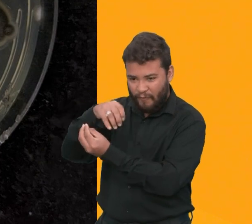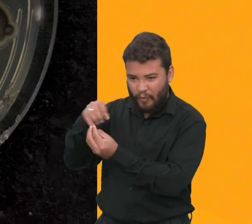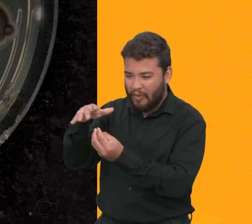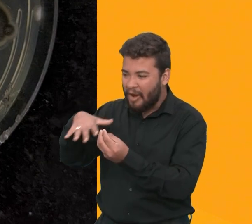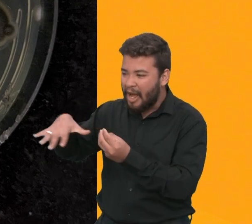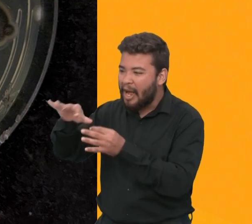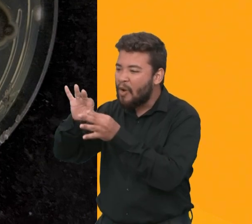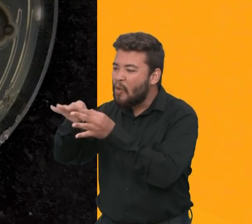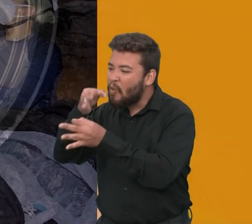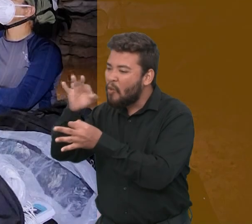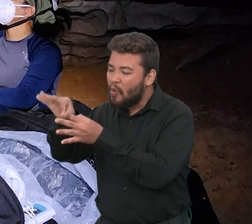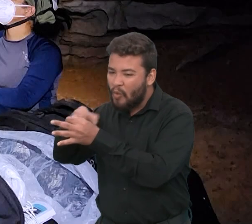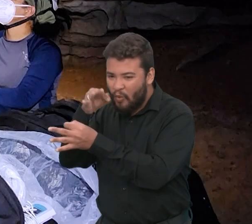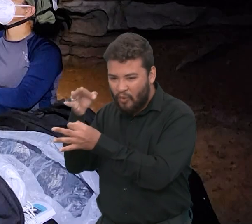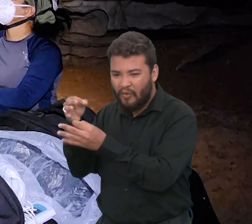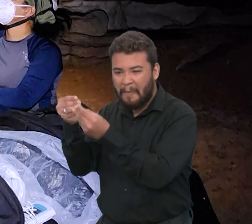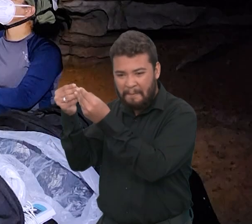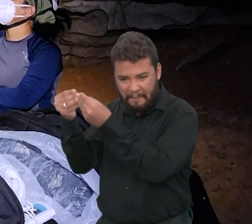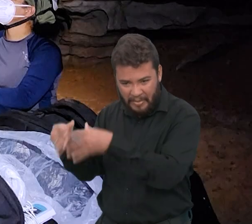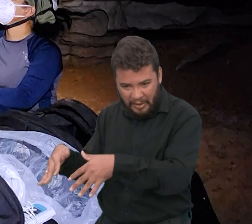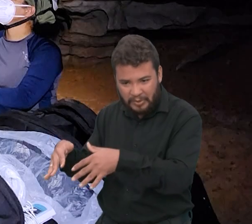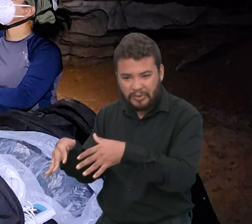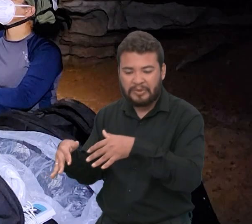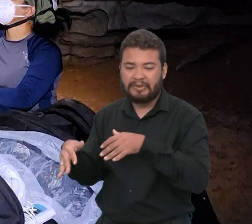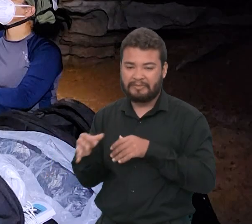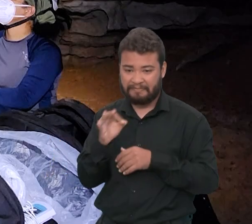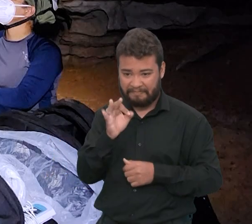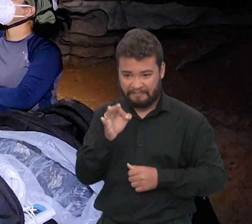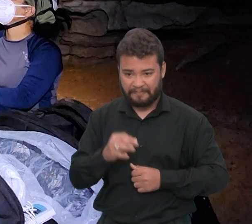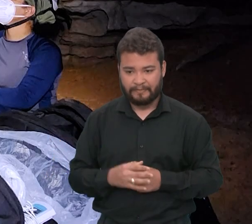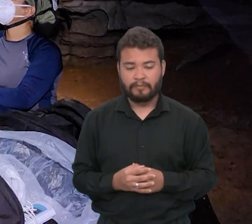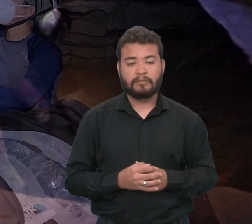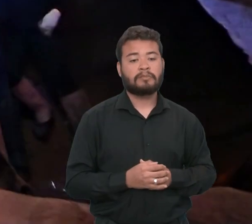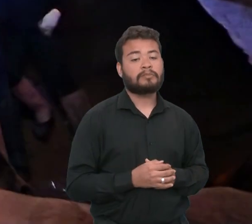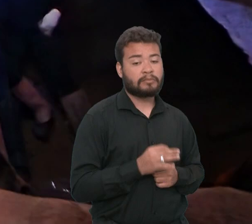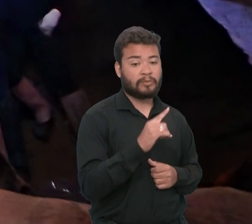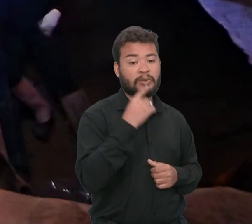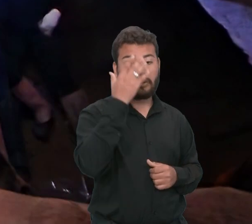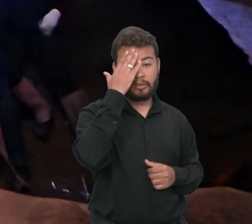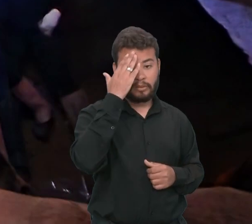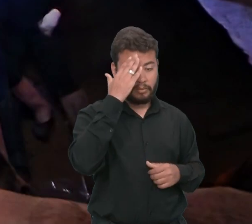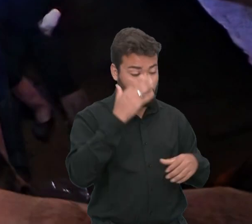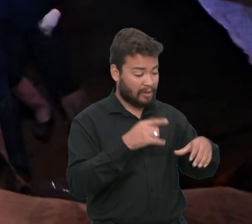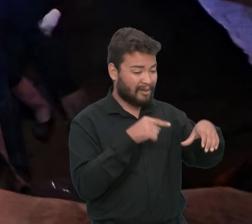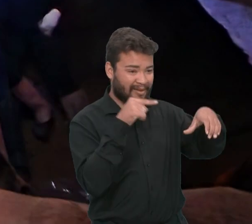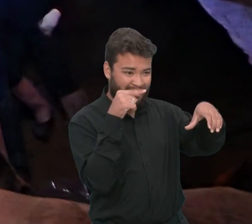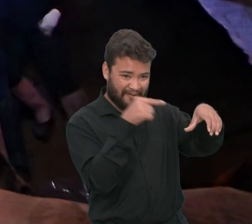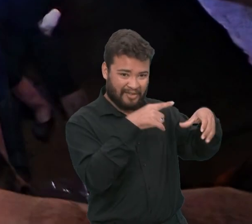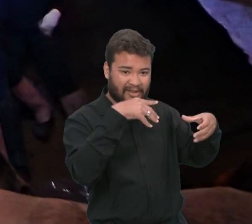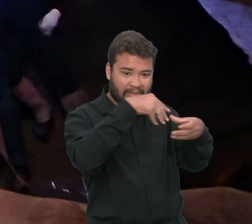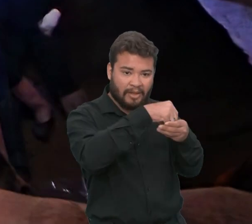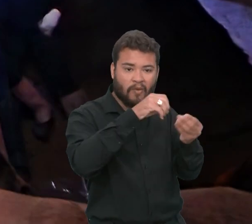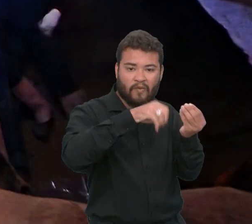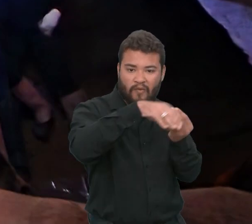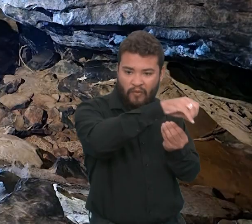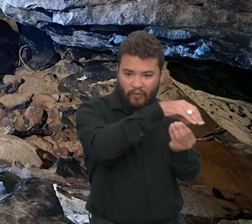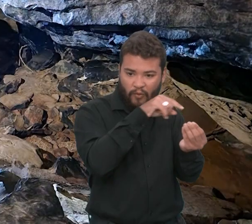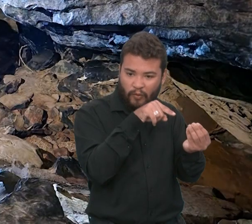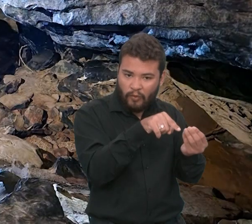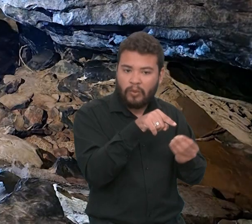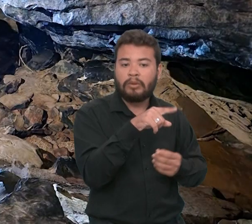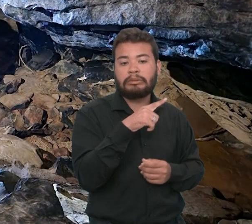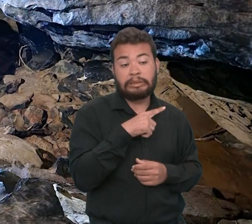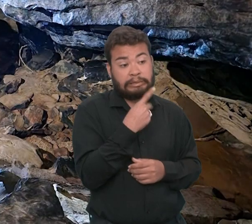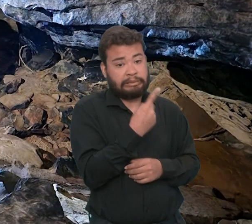Pedro? Então, a gente sabe do potencial dos fungos de caverna, como o Jadson mencionou anteriormente. Os fungos de caverna, eles têm mecanismos